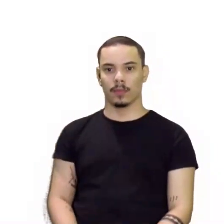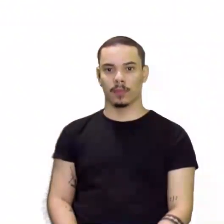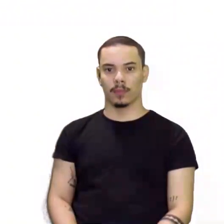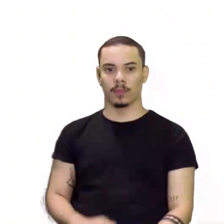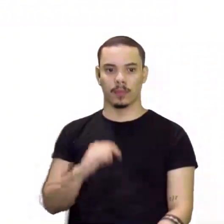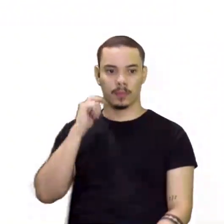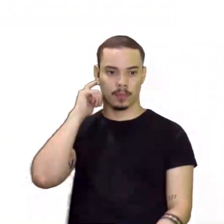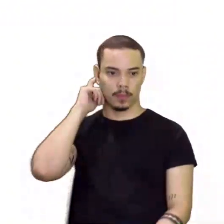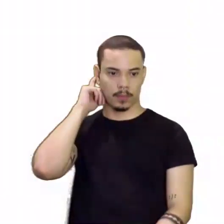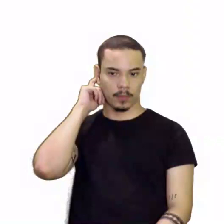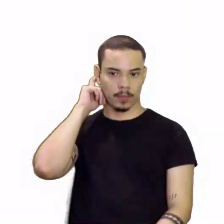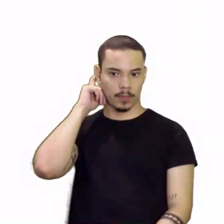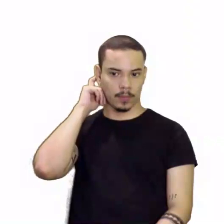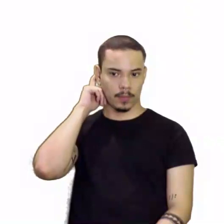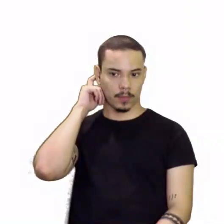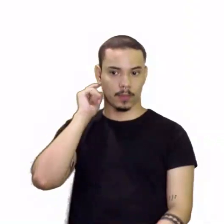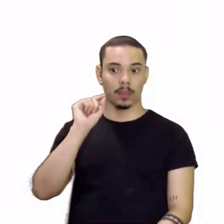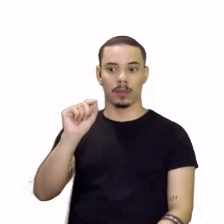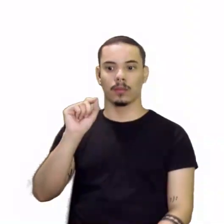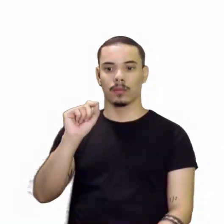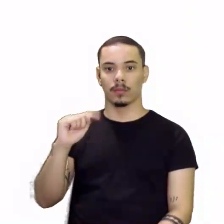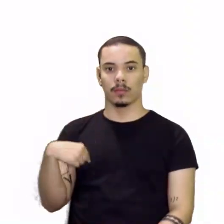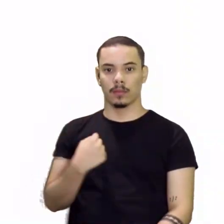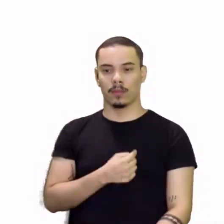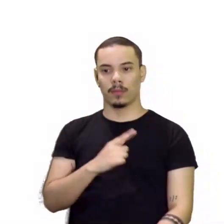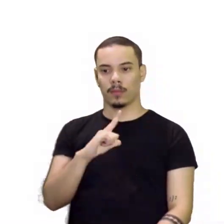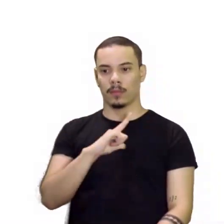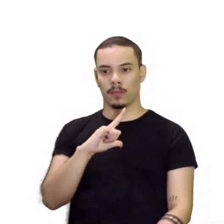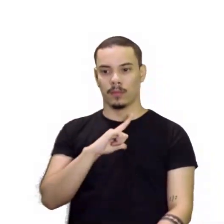O que é que nós temos aqui?